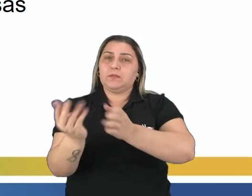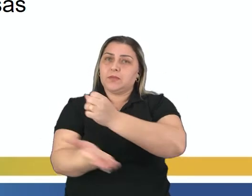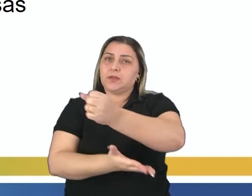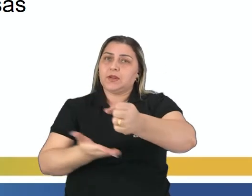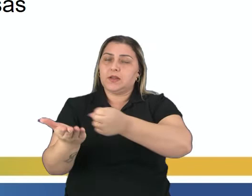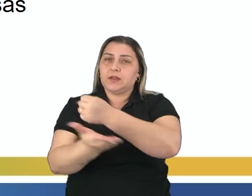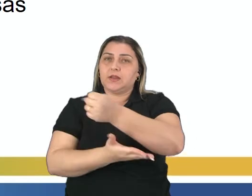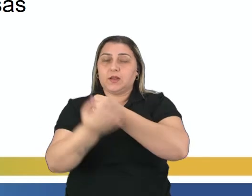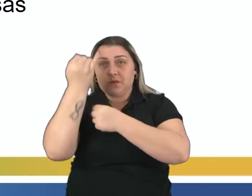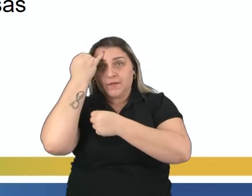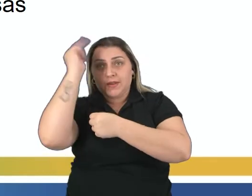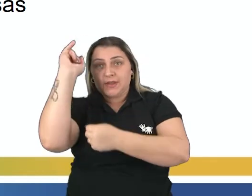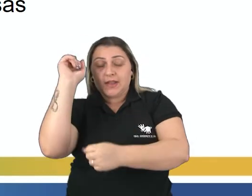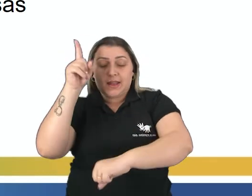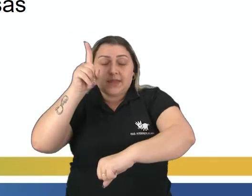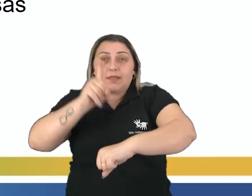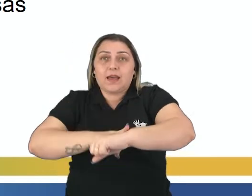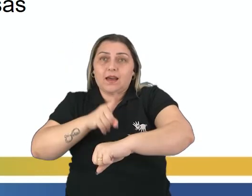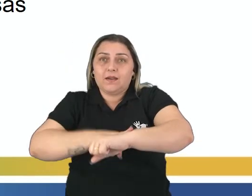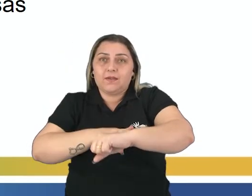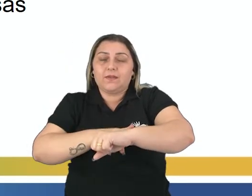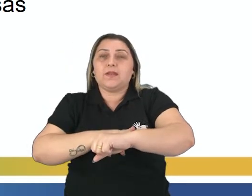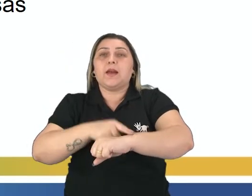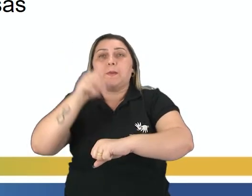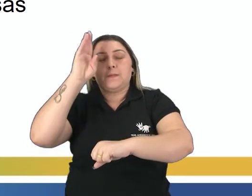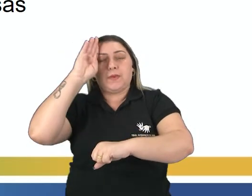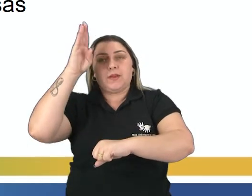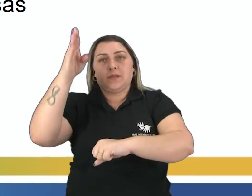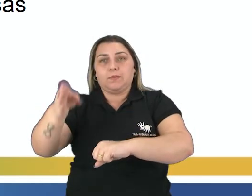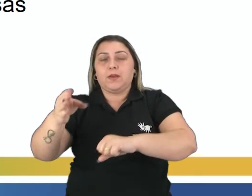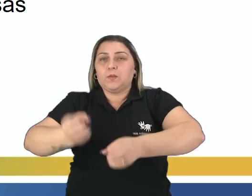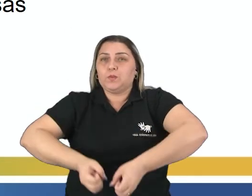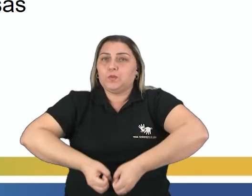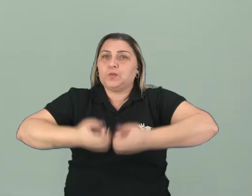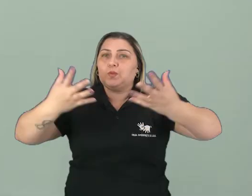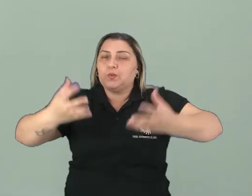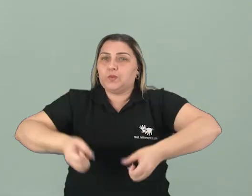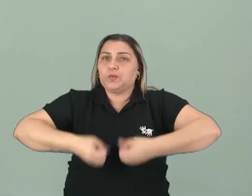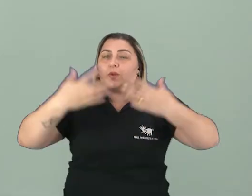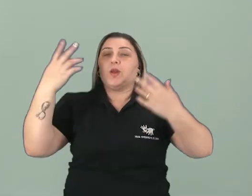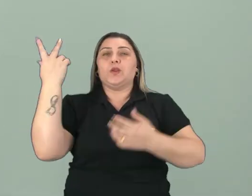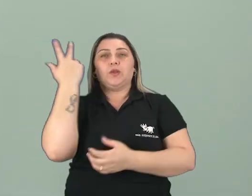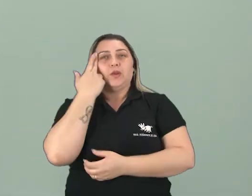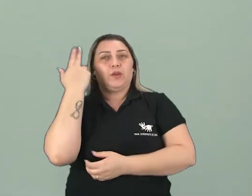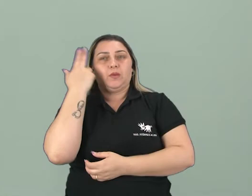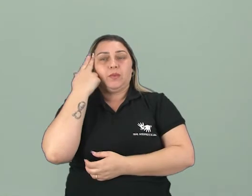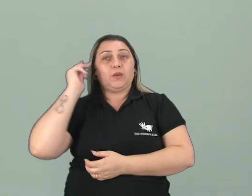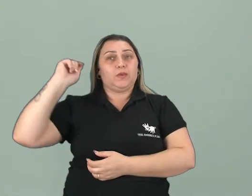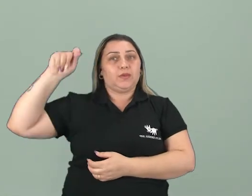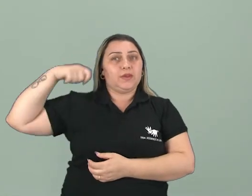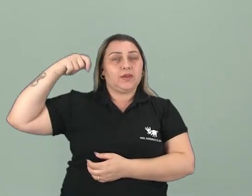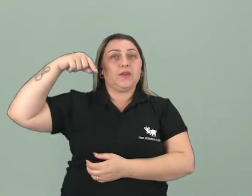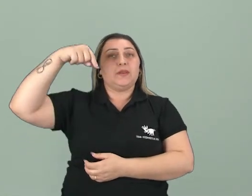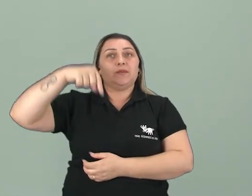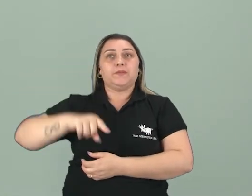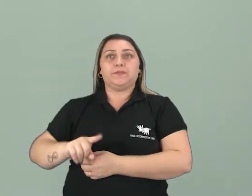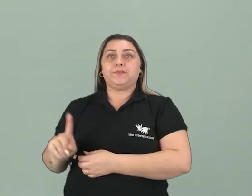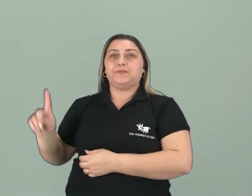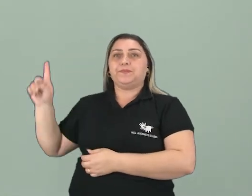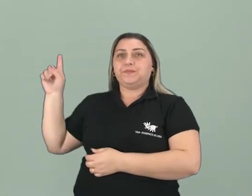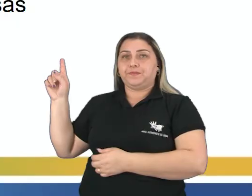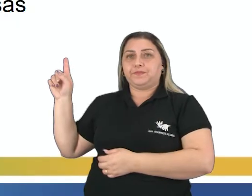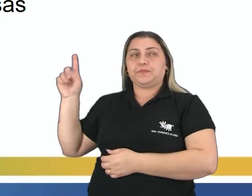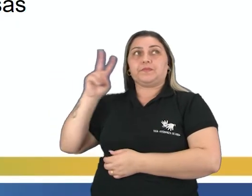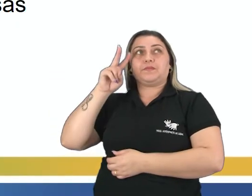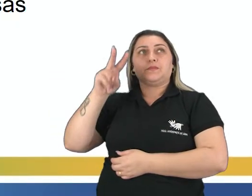na improvisação e principalmente na espontaneidade dos seus atores. Aqui nessa tela que nós